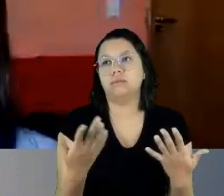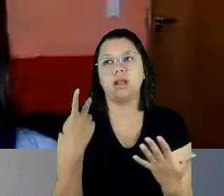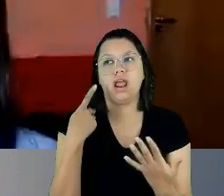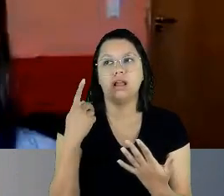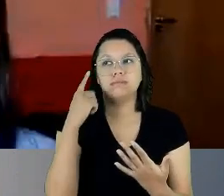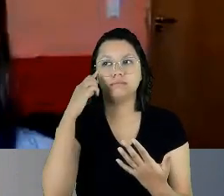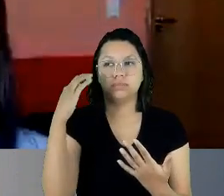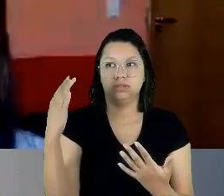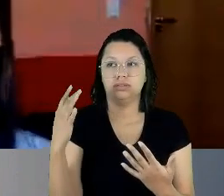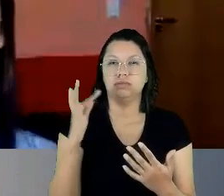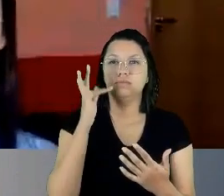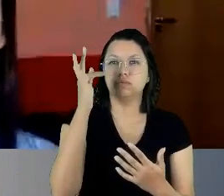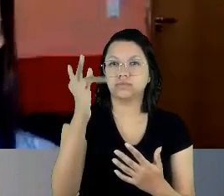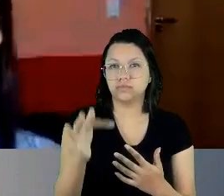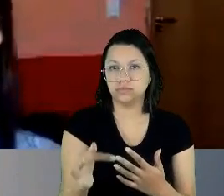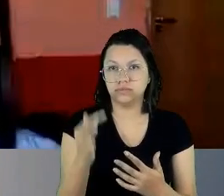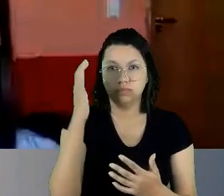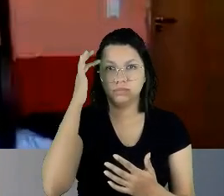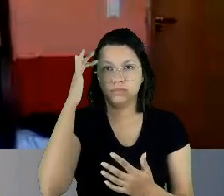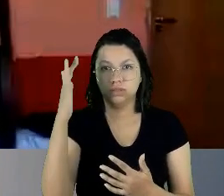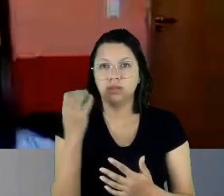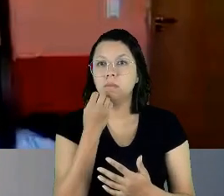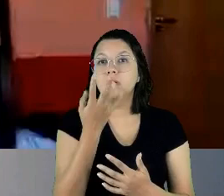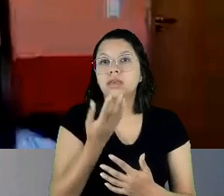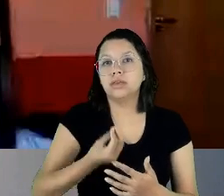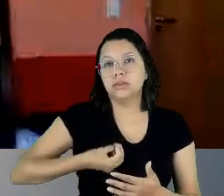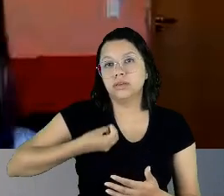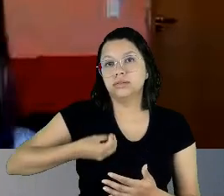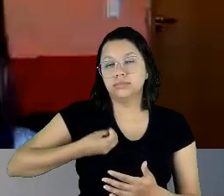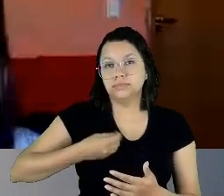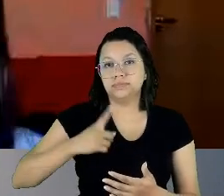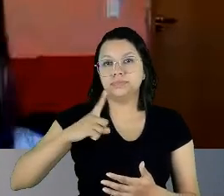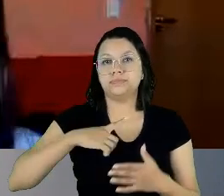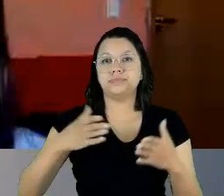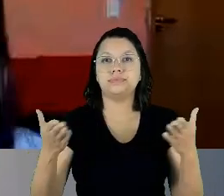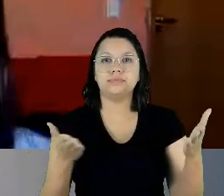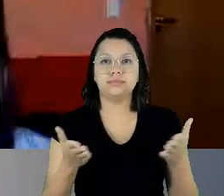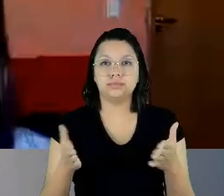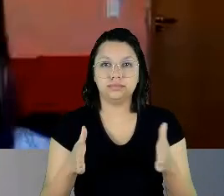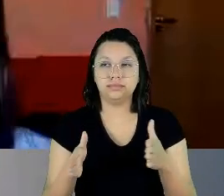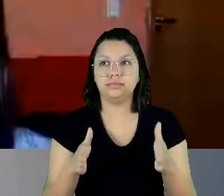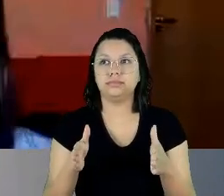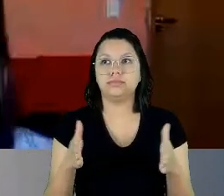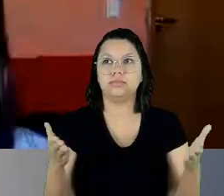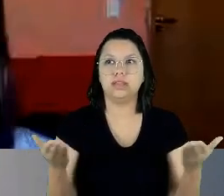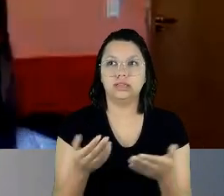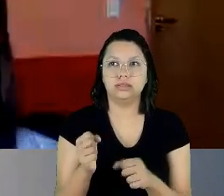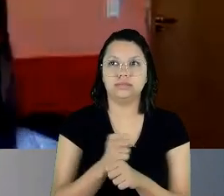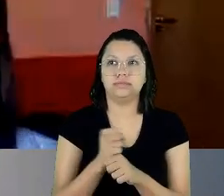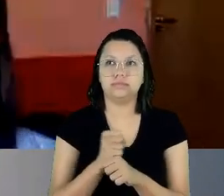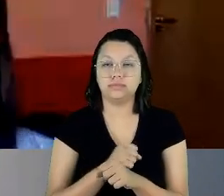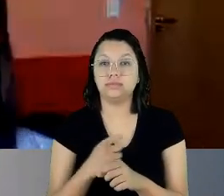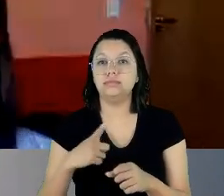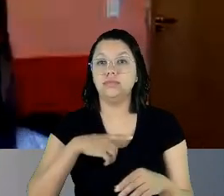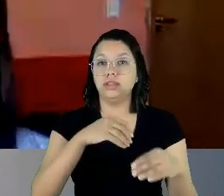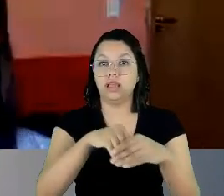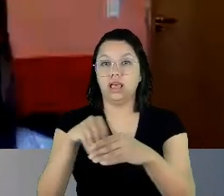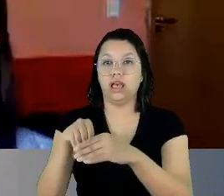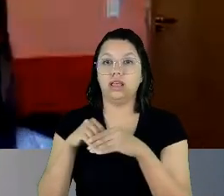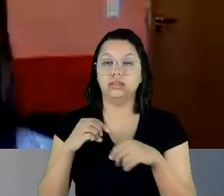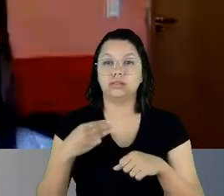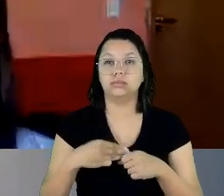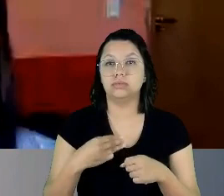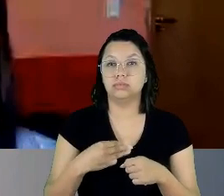para a gente pensar um novo futuro, para a gente pensar o bem viver, né? A gente está tendo agora, esse ano tem eleições municipais, está muito